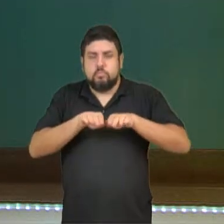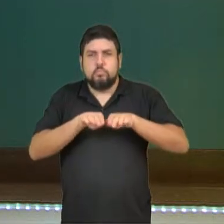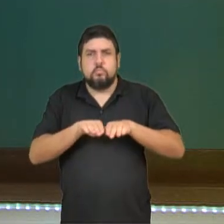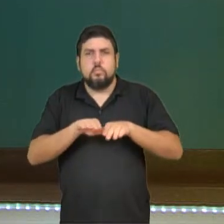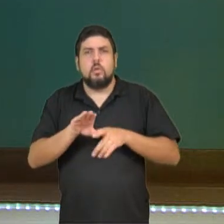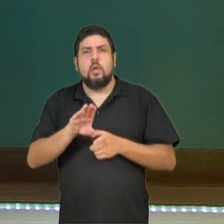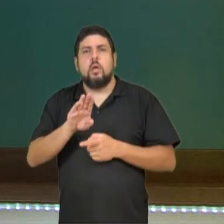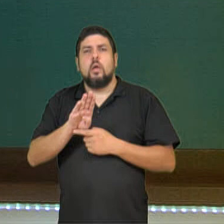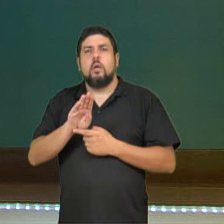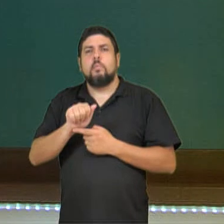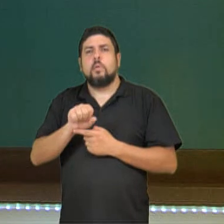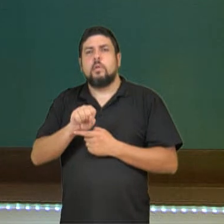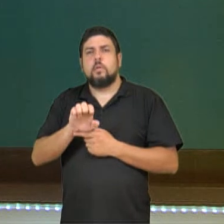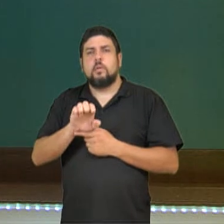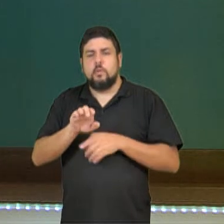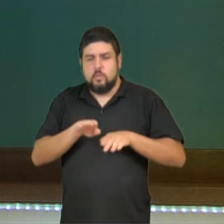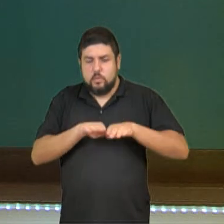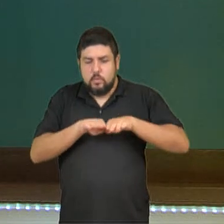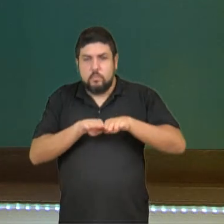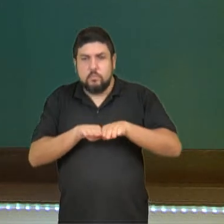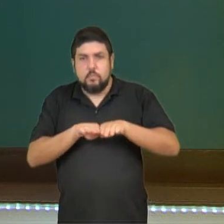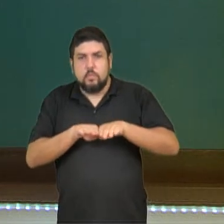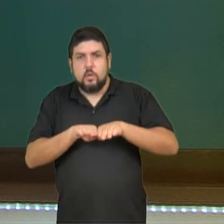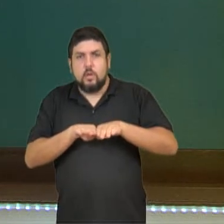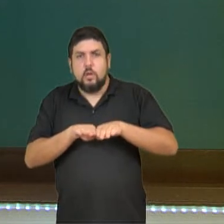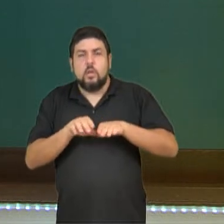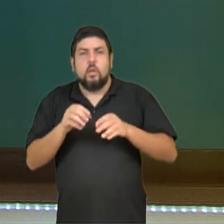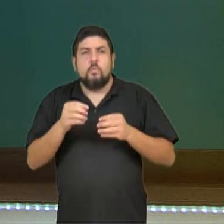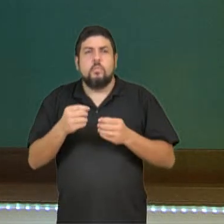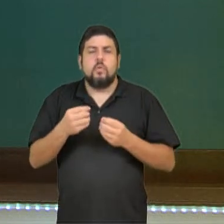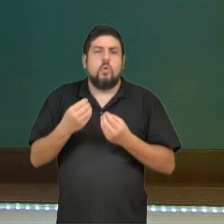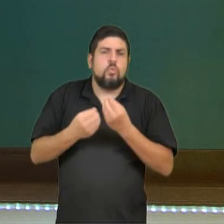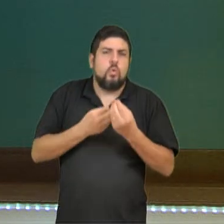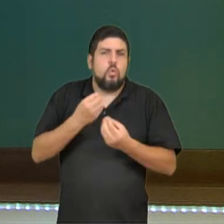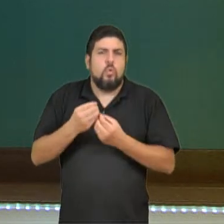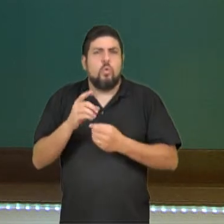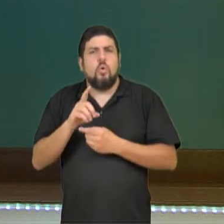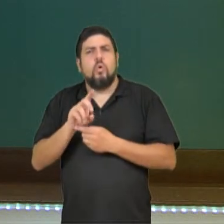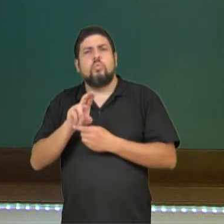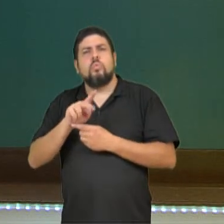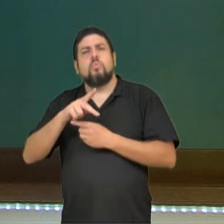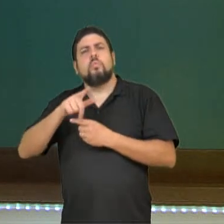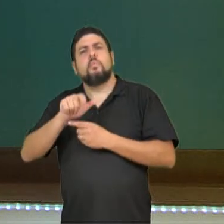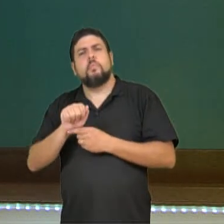com o softball. As bases duplas, tá? Elas são duplas. Como assim duplas, professor?